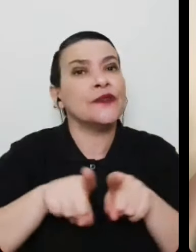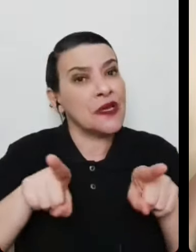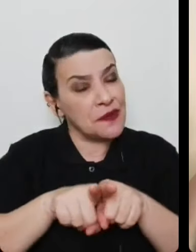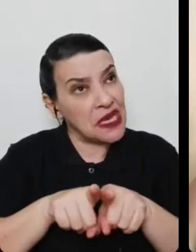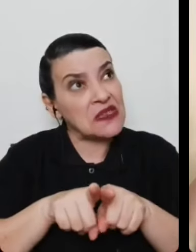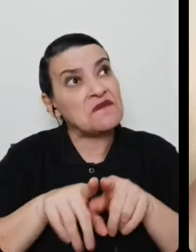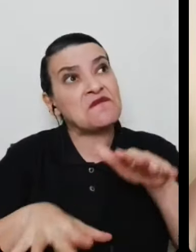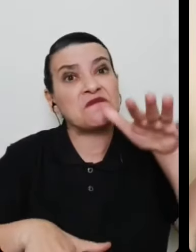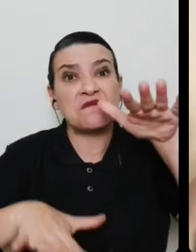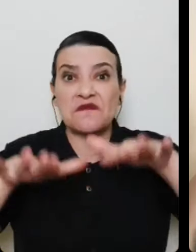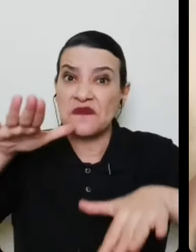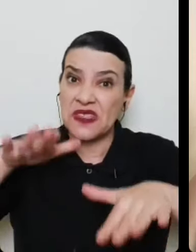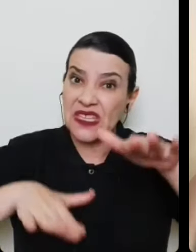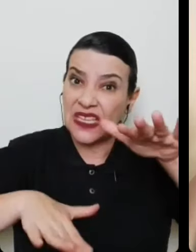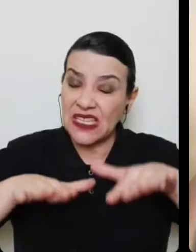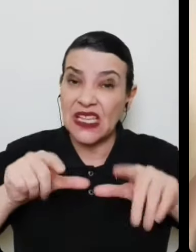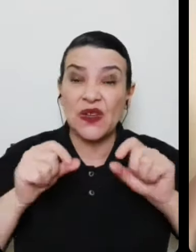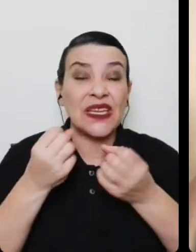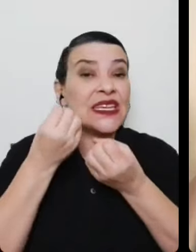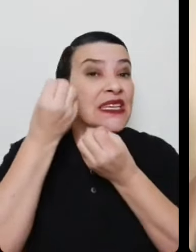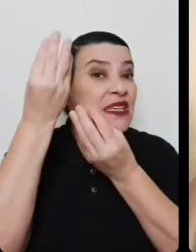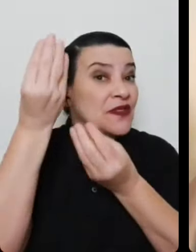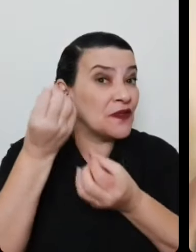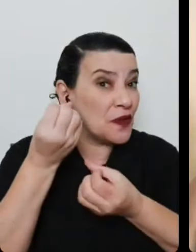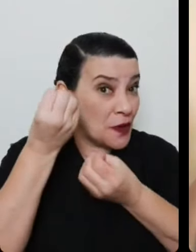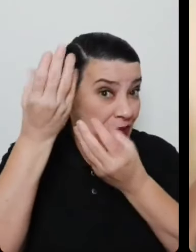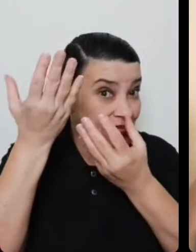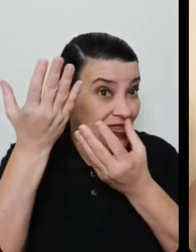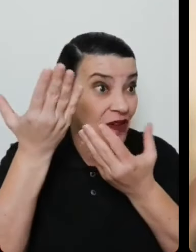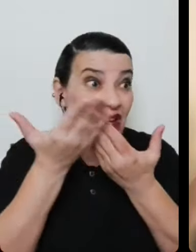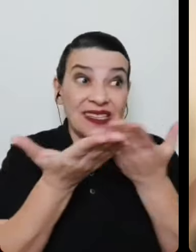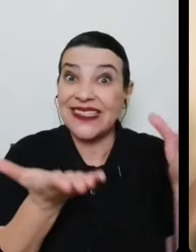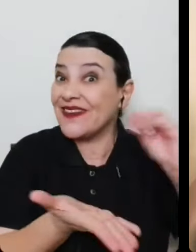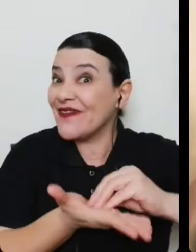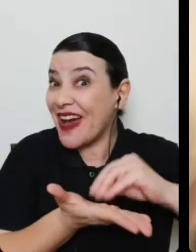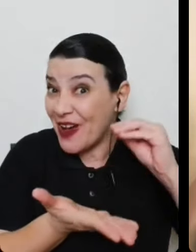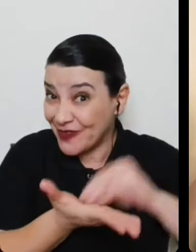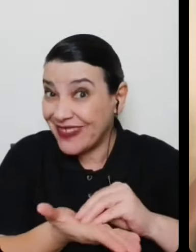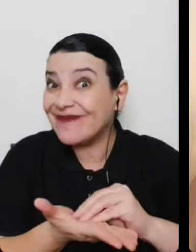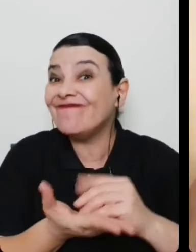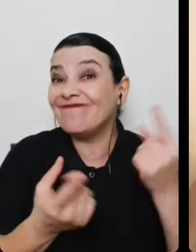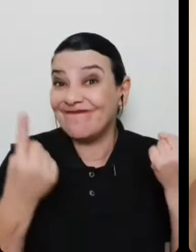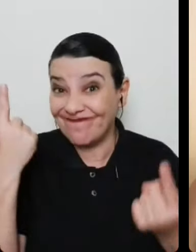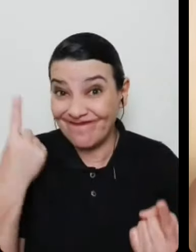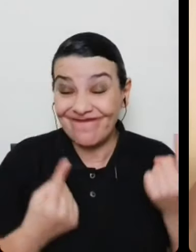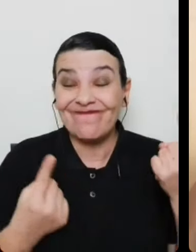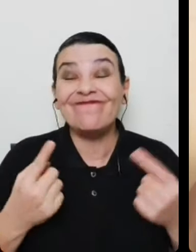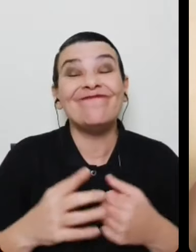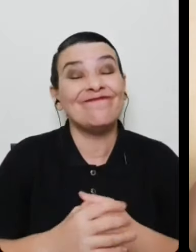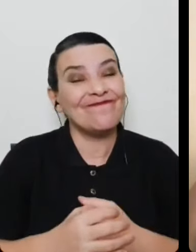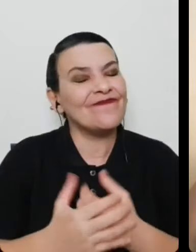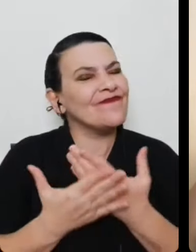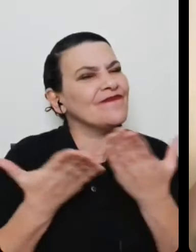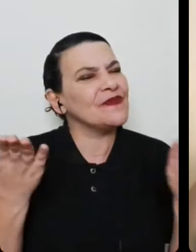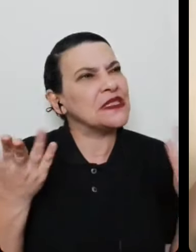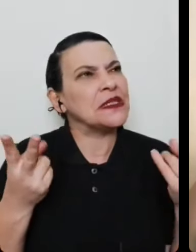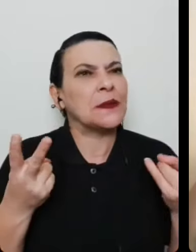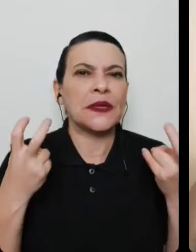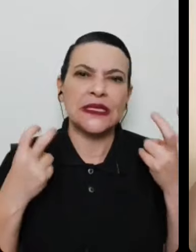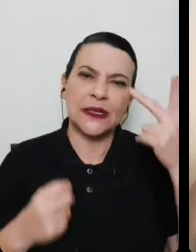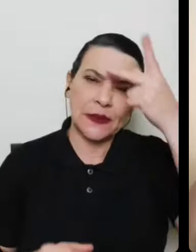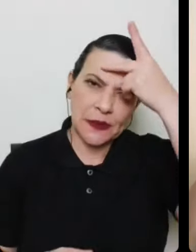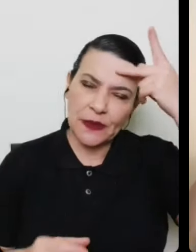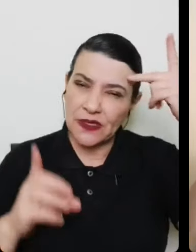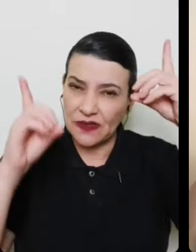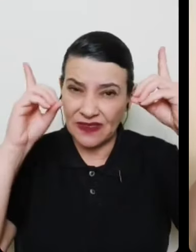certa maneira, da informação ou da falta dela. E aí você vê a pessoa com